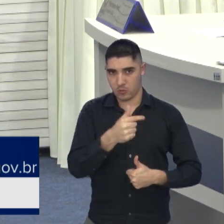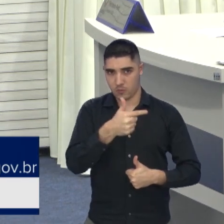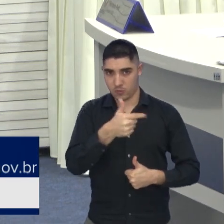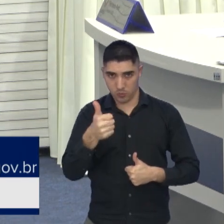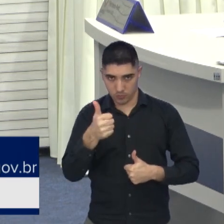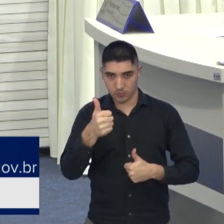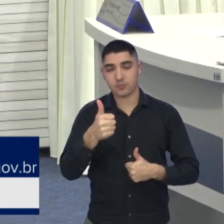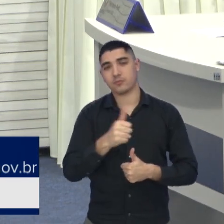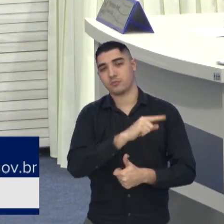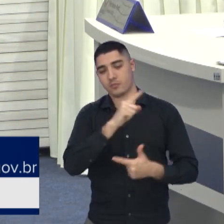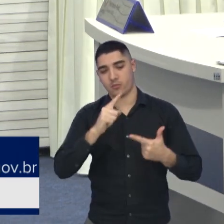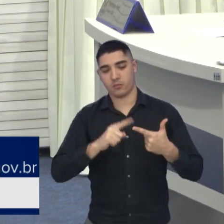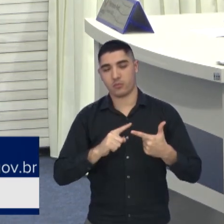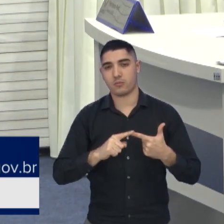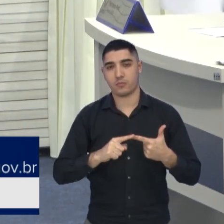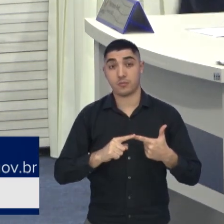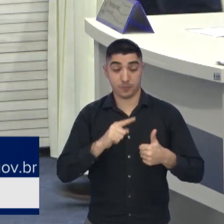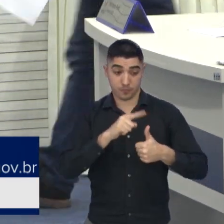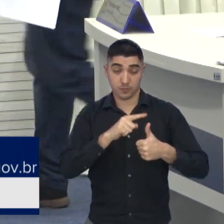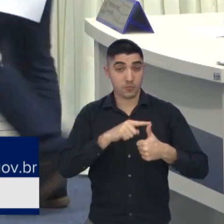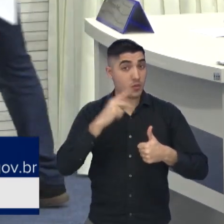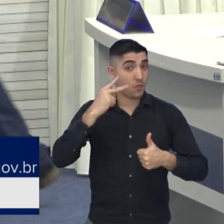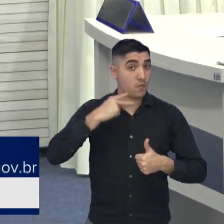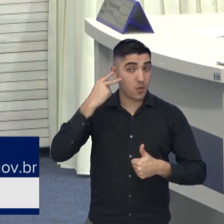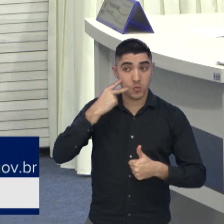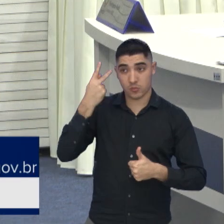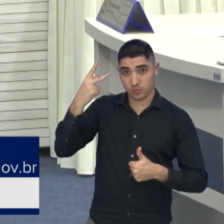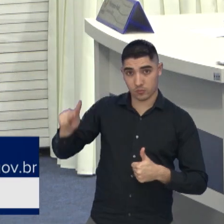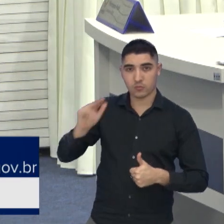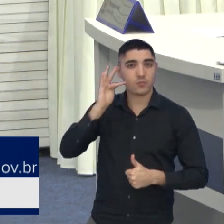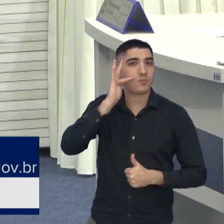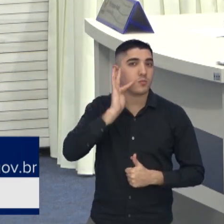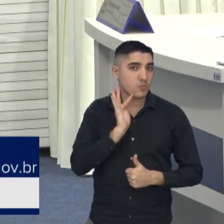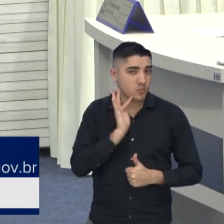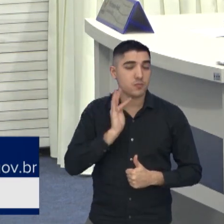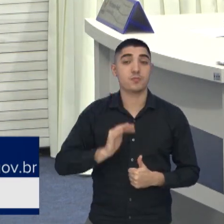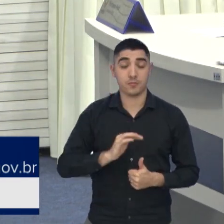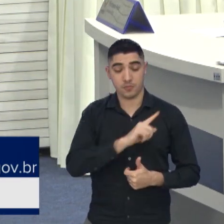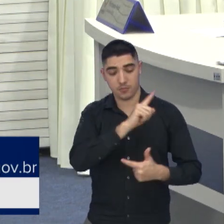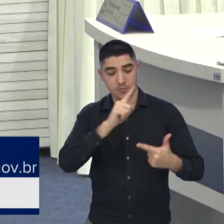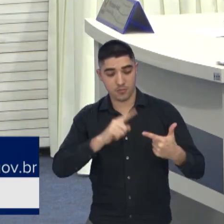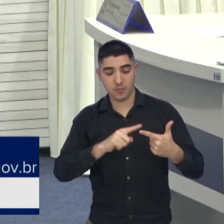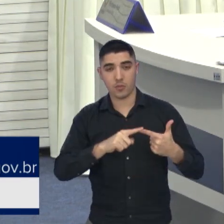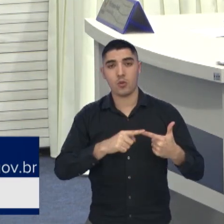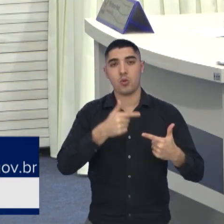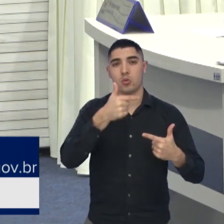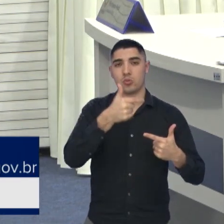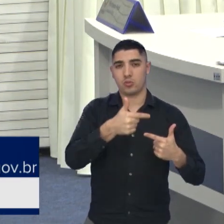1766/2021, do vereador Fabião Zagueiro. Processo